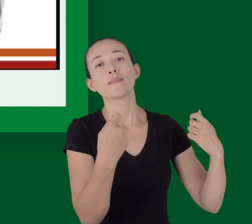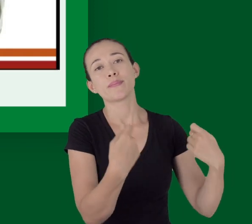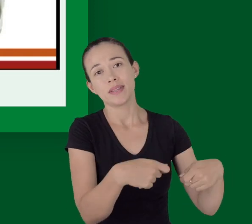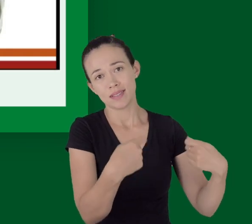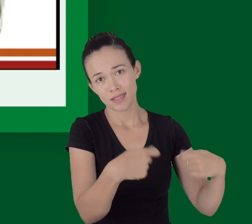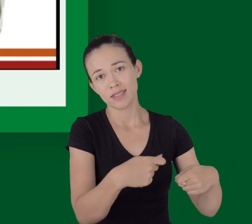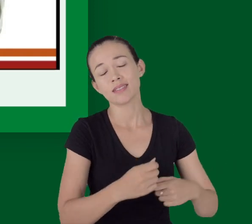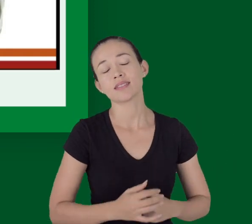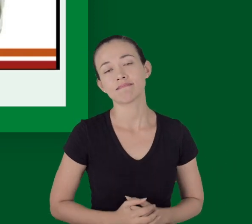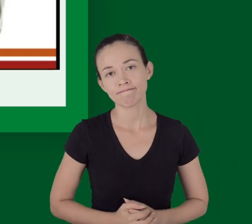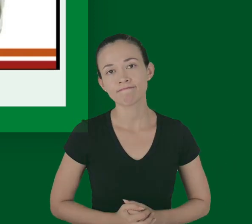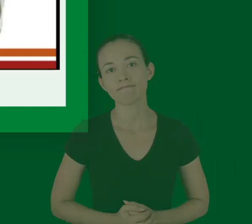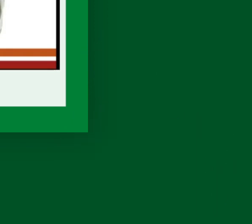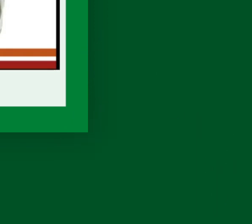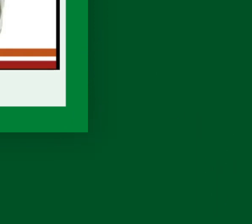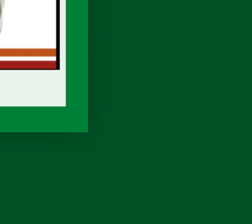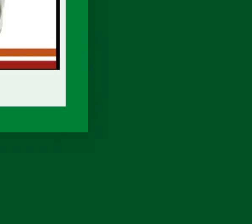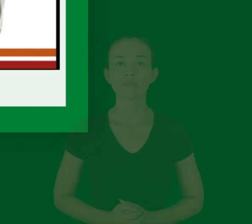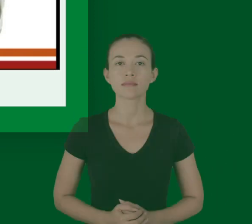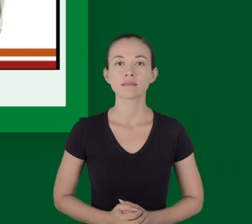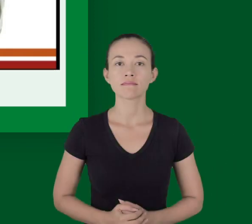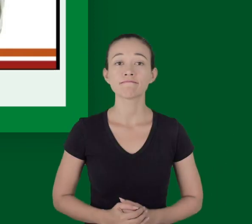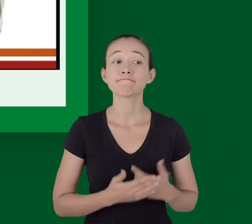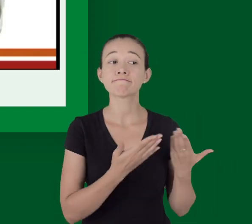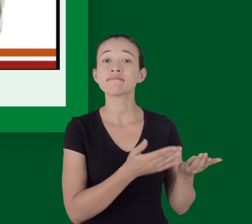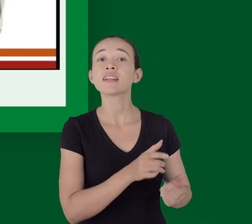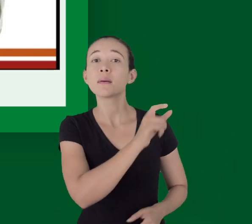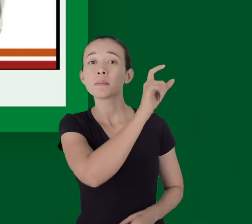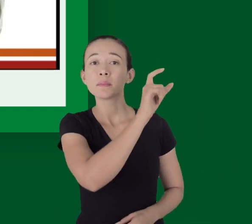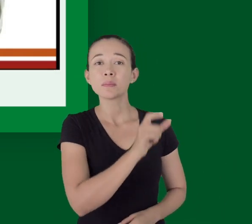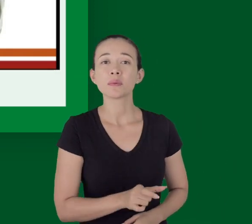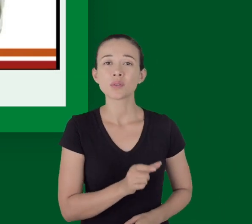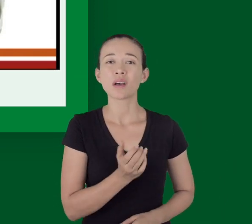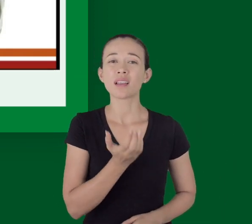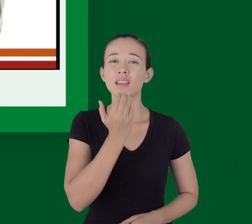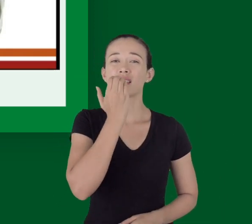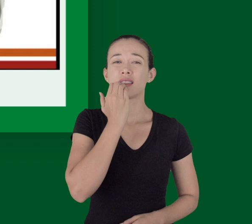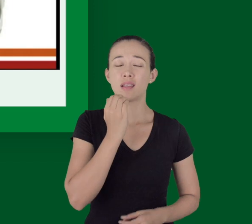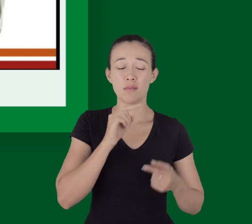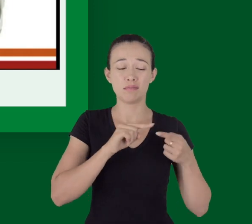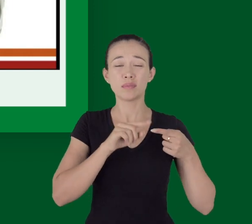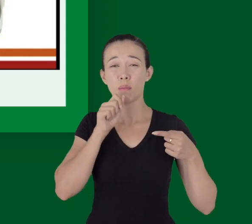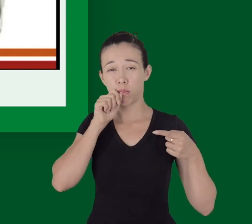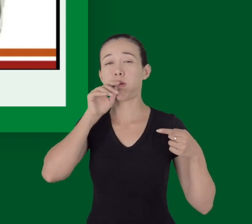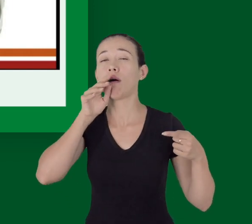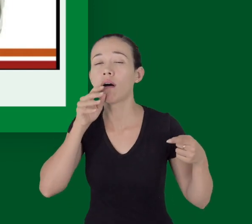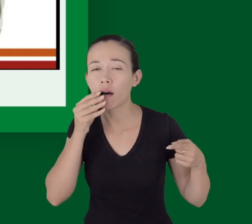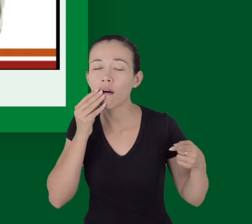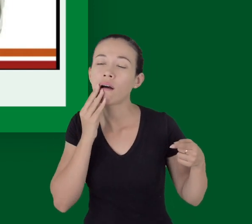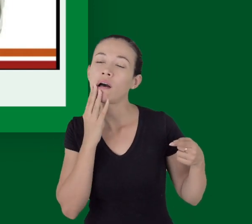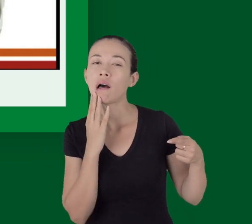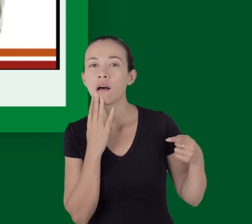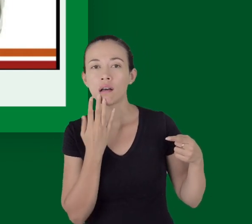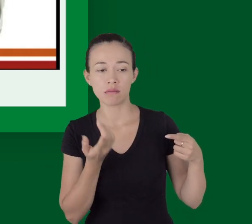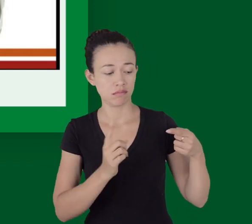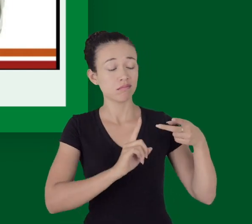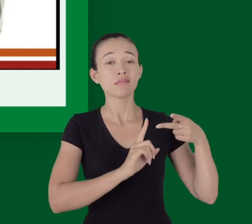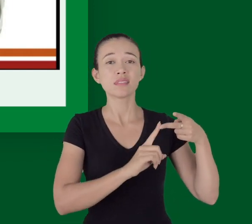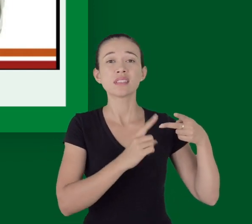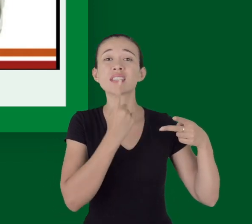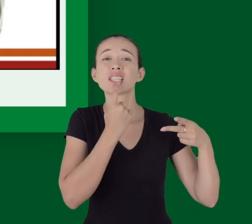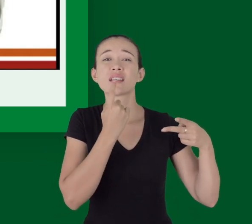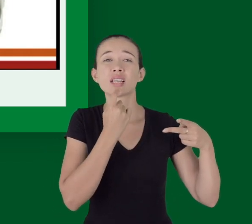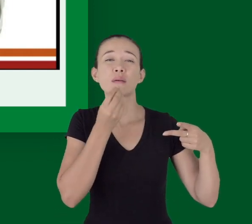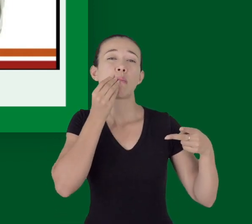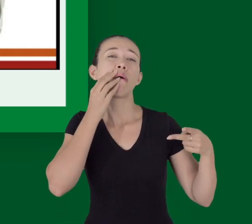muito rápida, muito acessível à aspiração. Eu não posso permitir que esse paciente broncoaspire vômito, broncoaspire sangue, se ele